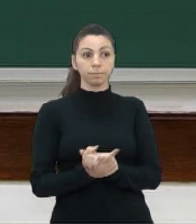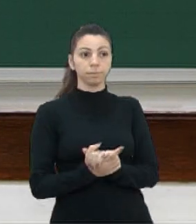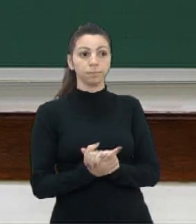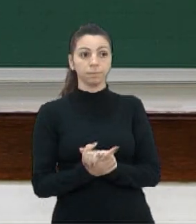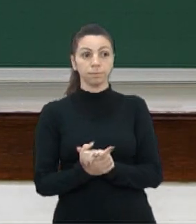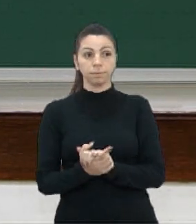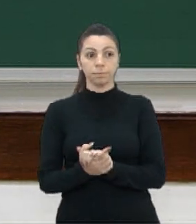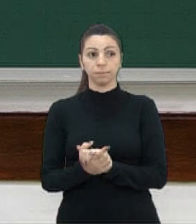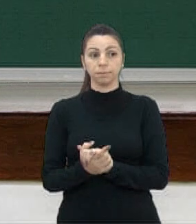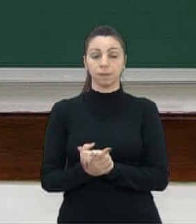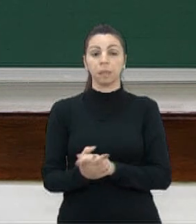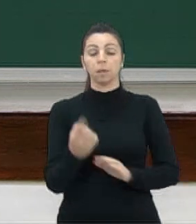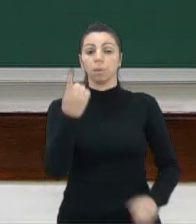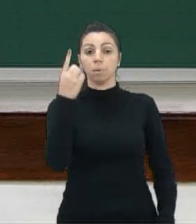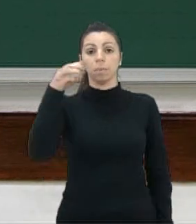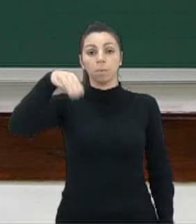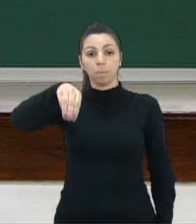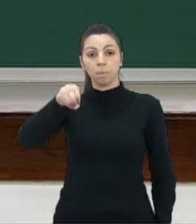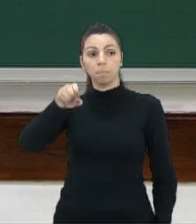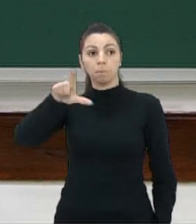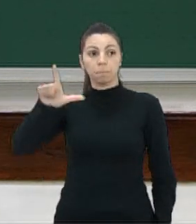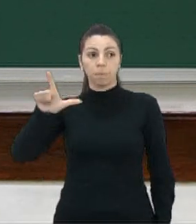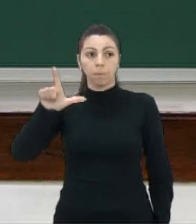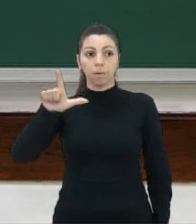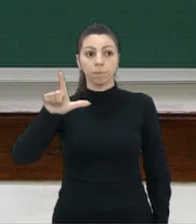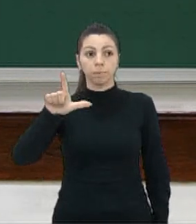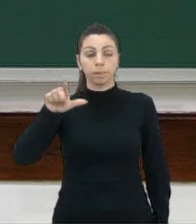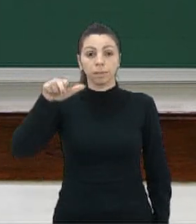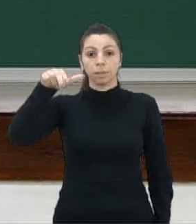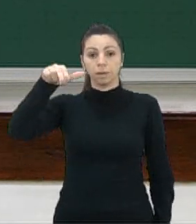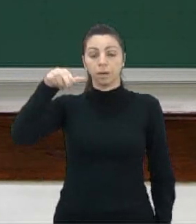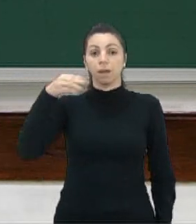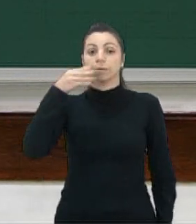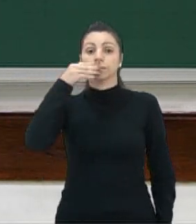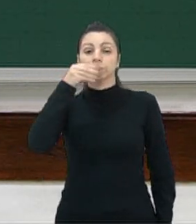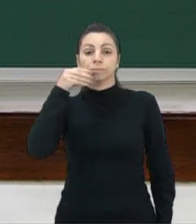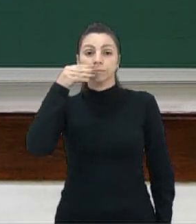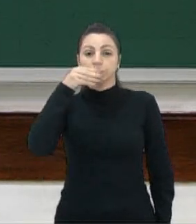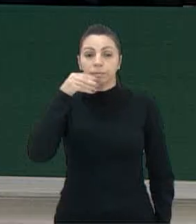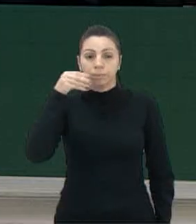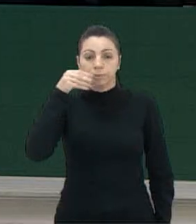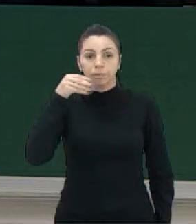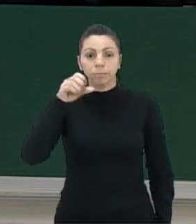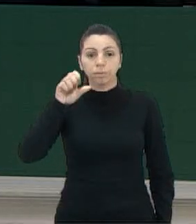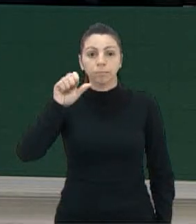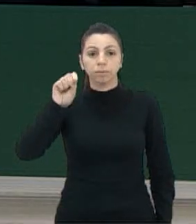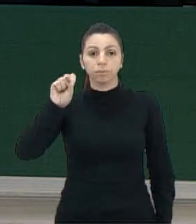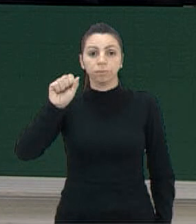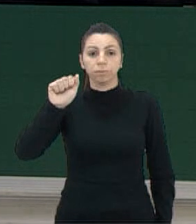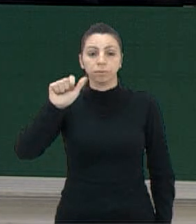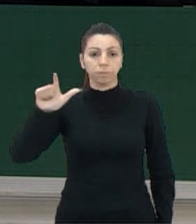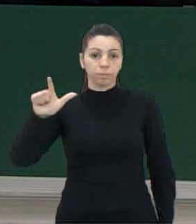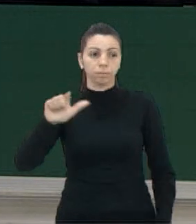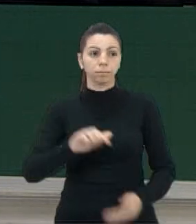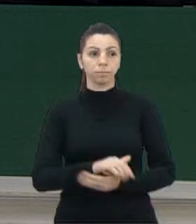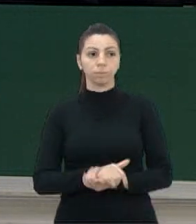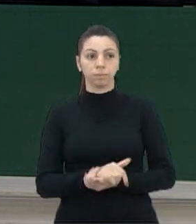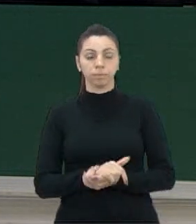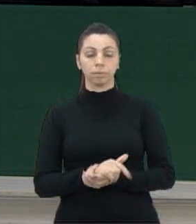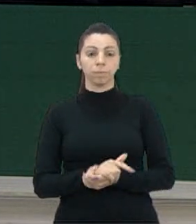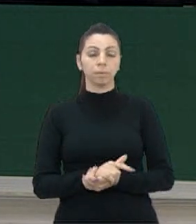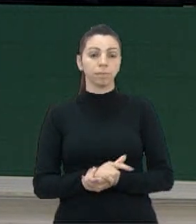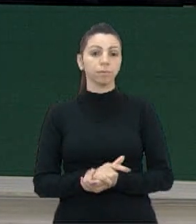de NaCl, que é o sal de cozinha. Lá na tabela periódica eu consigo ver qual que é a massa molar de cada